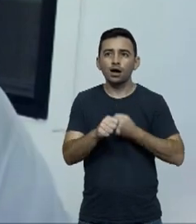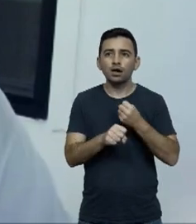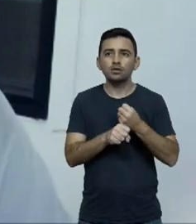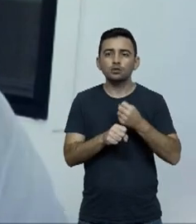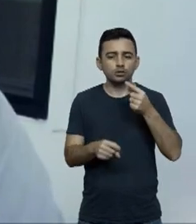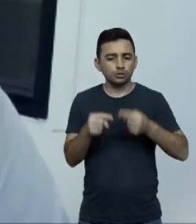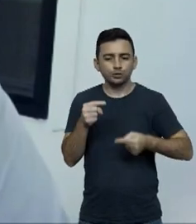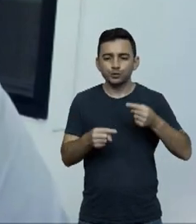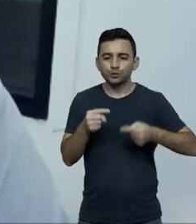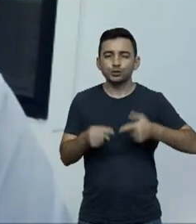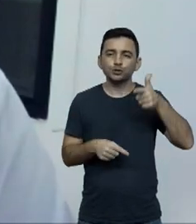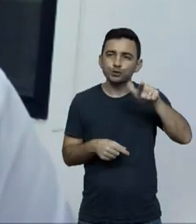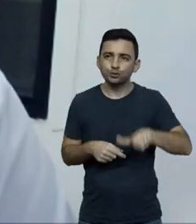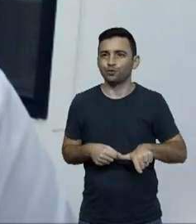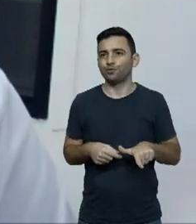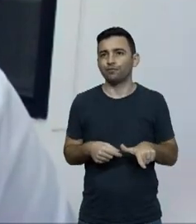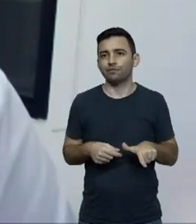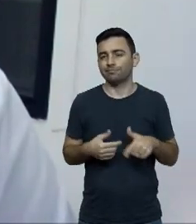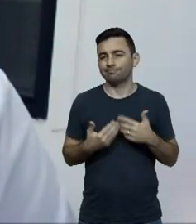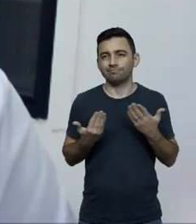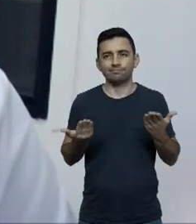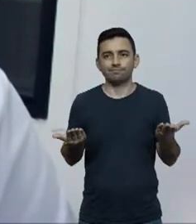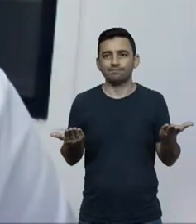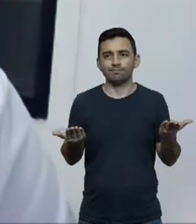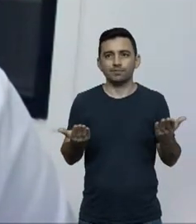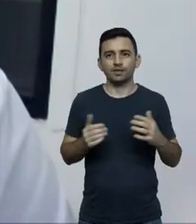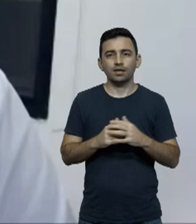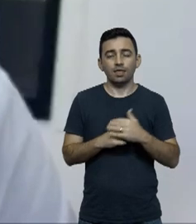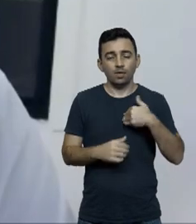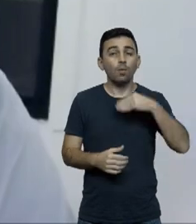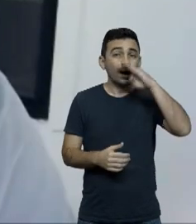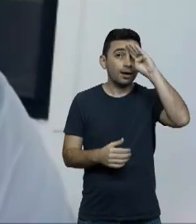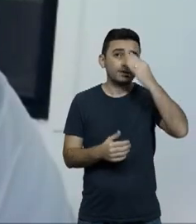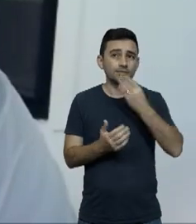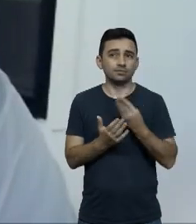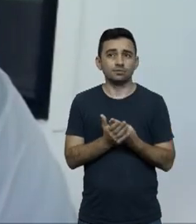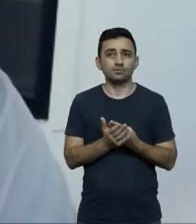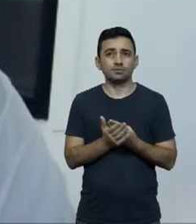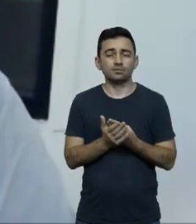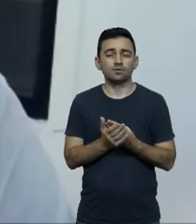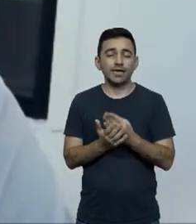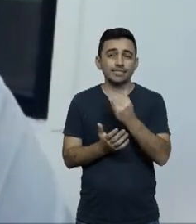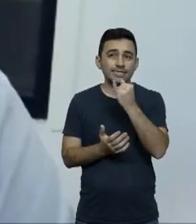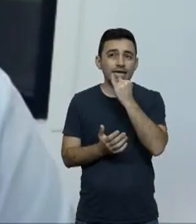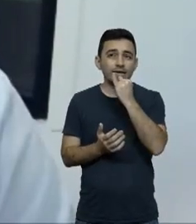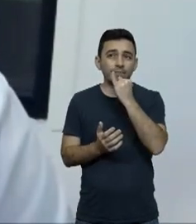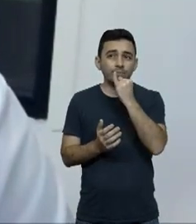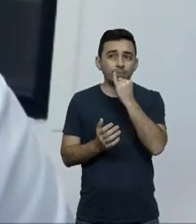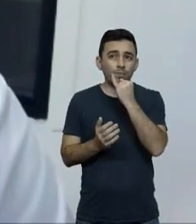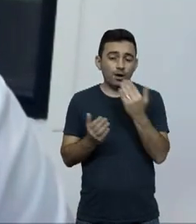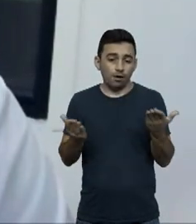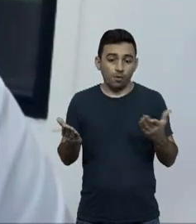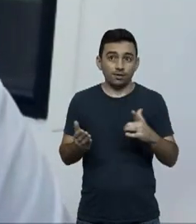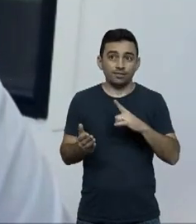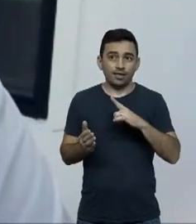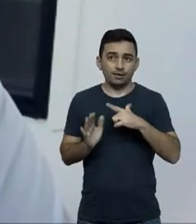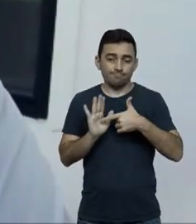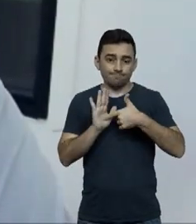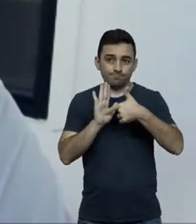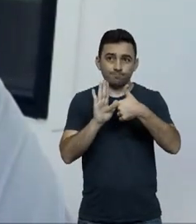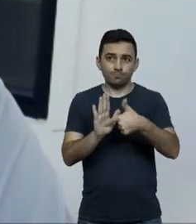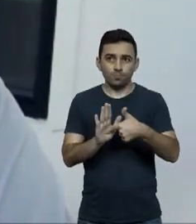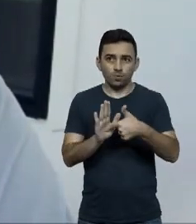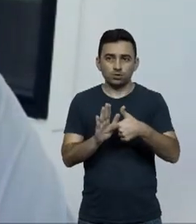discutindo as mesmas coisas então eu acredito que o exemplo que nós temos agora nesse procedimento